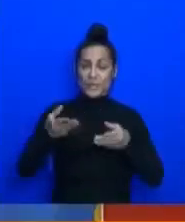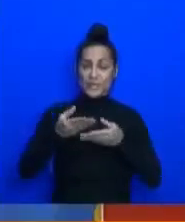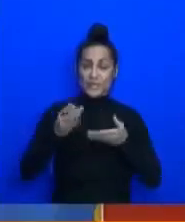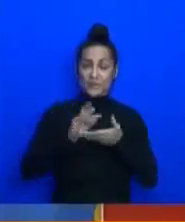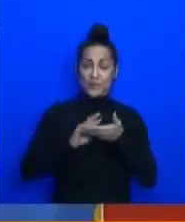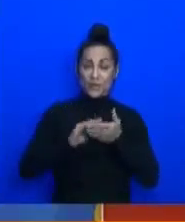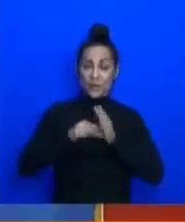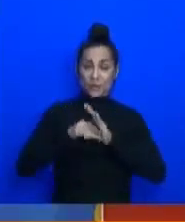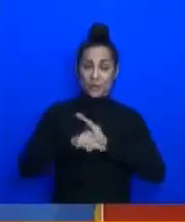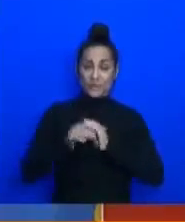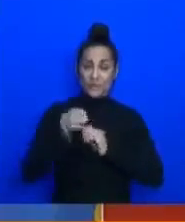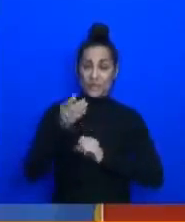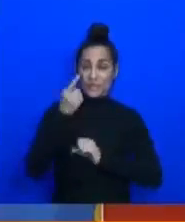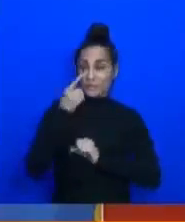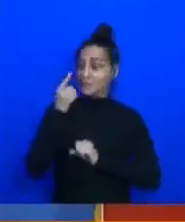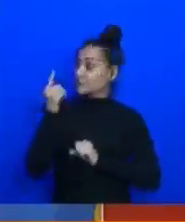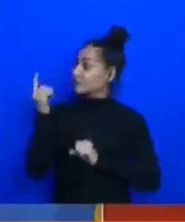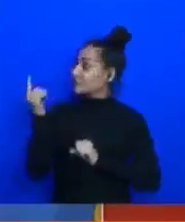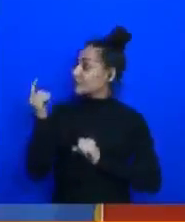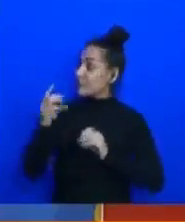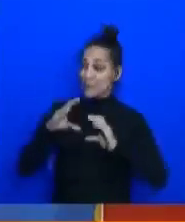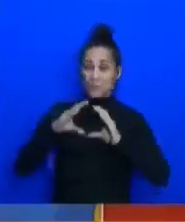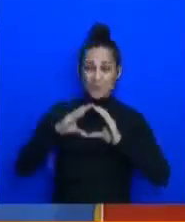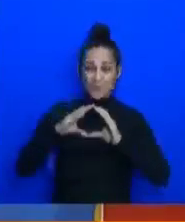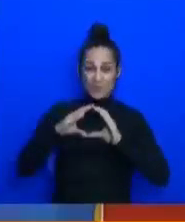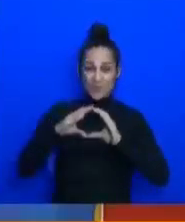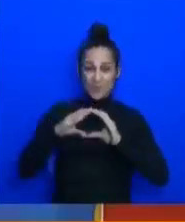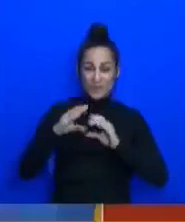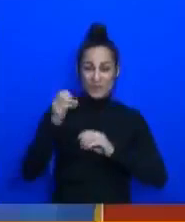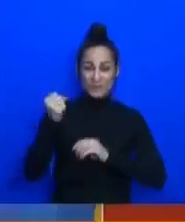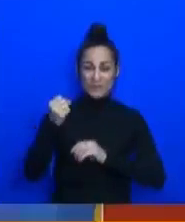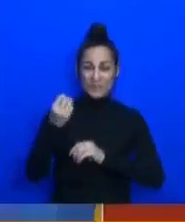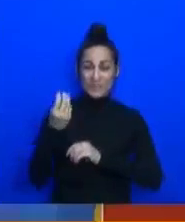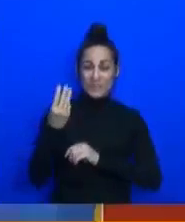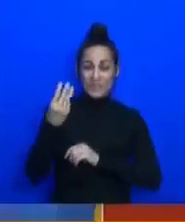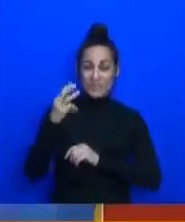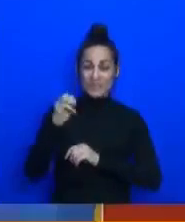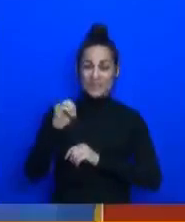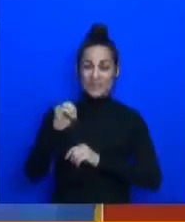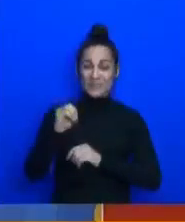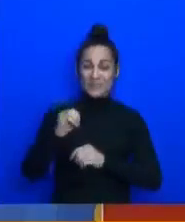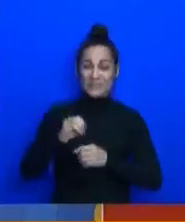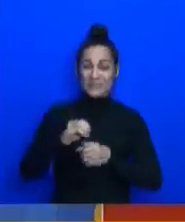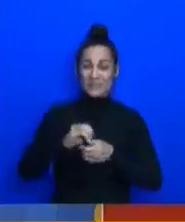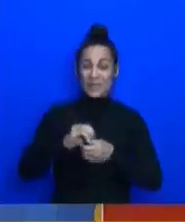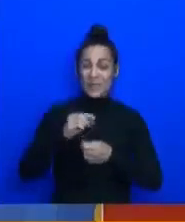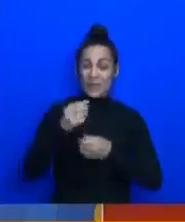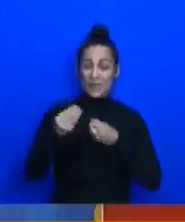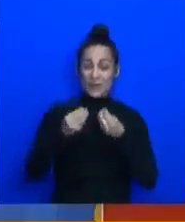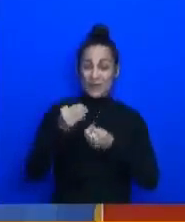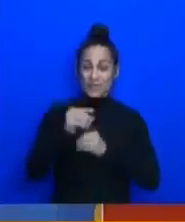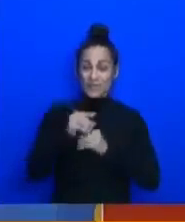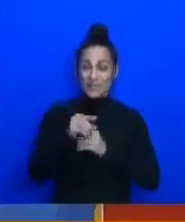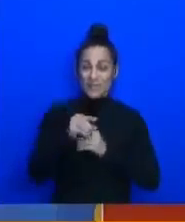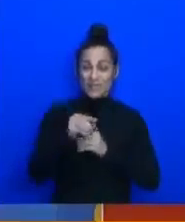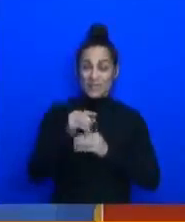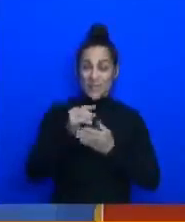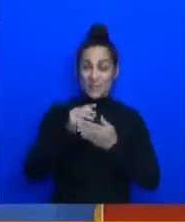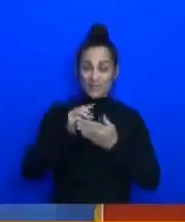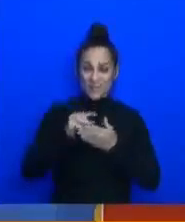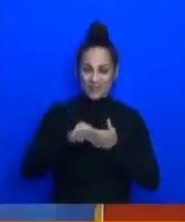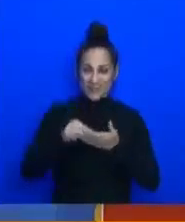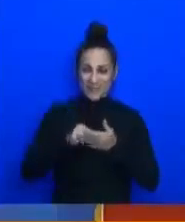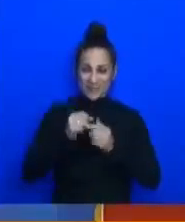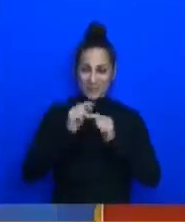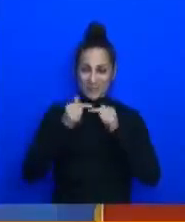agora Lotomania. Bola branca, número 30. Branca, 30. Como é que você está indo, hein? Está marcando?